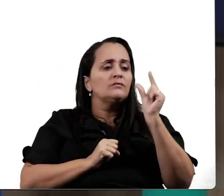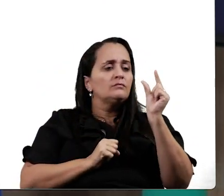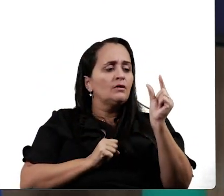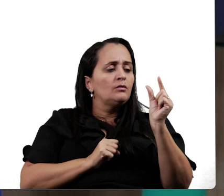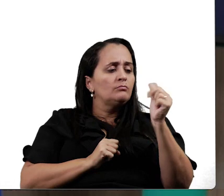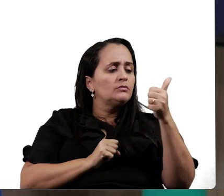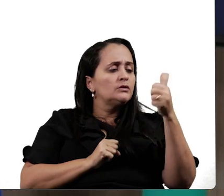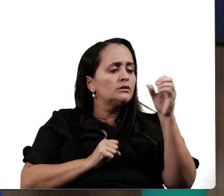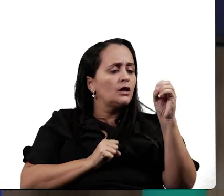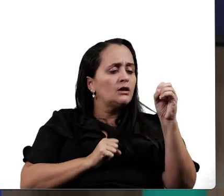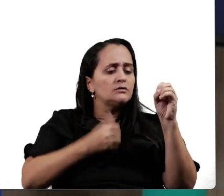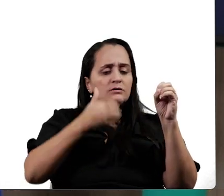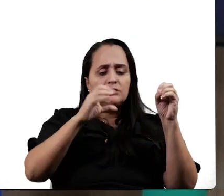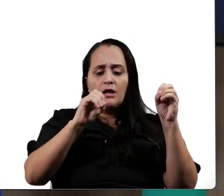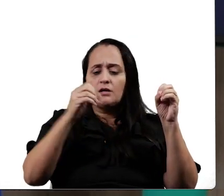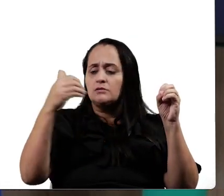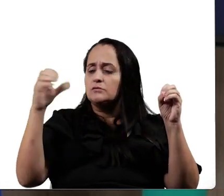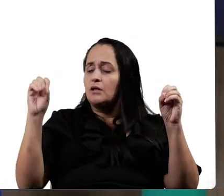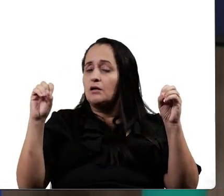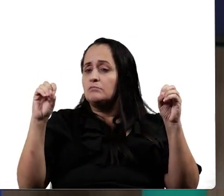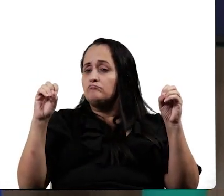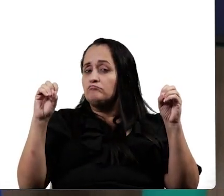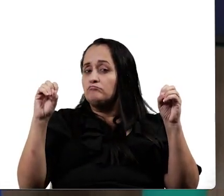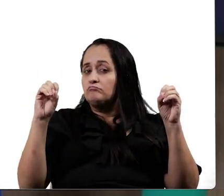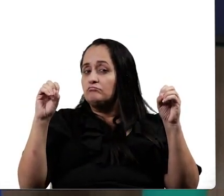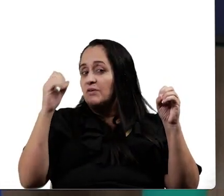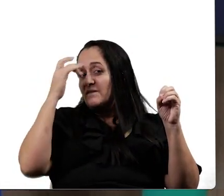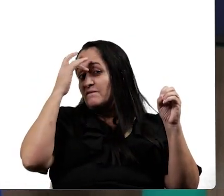10 + 10 + 10